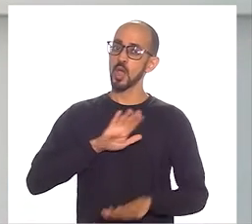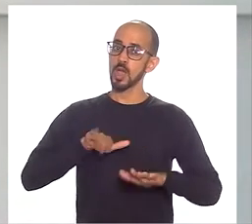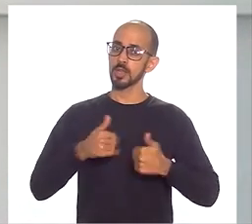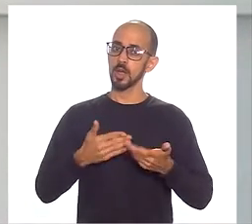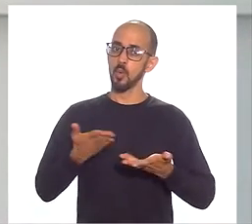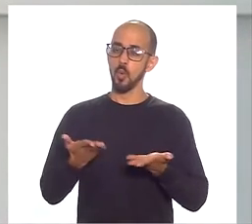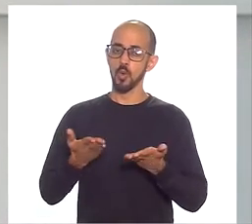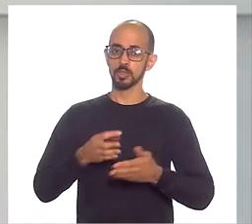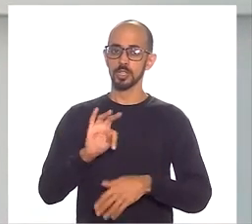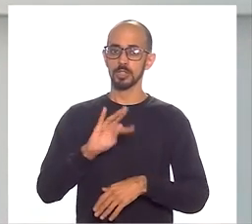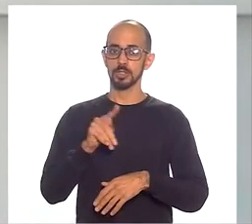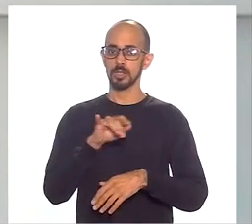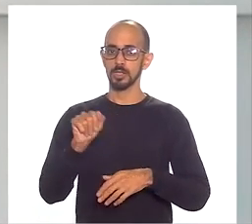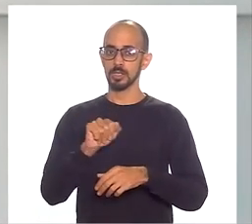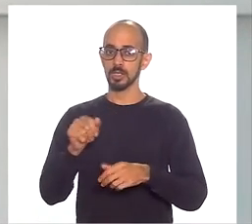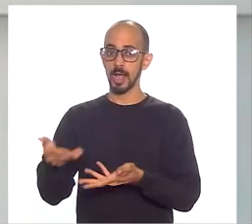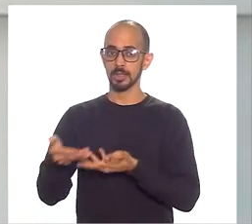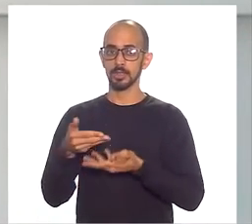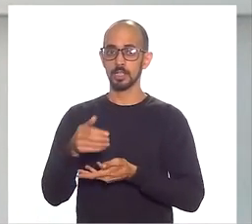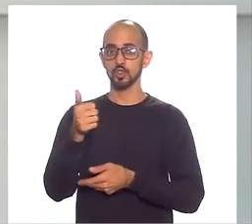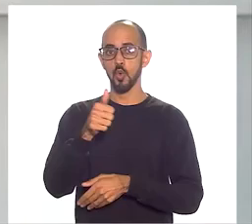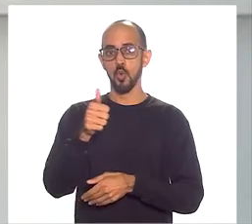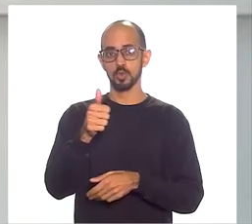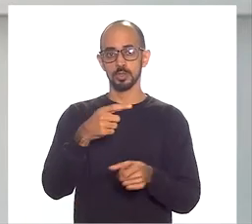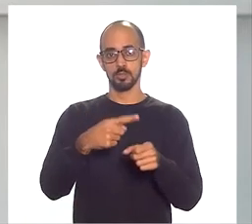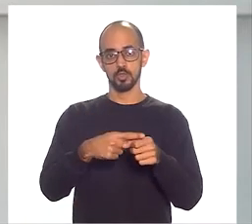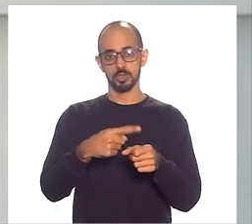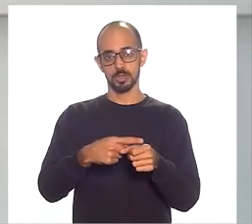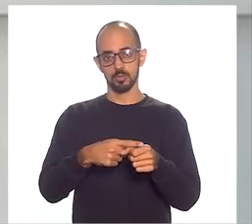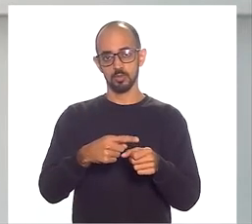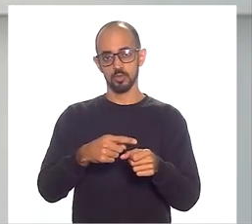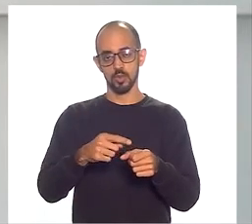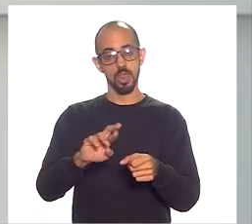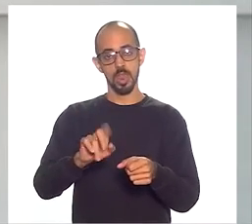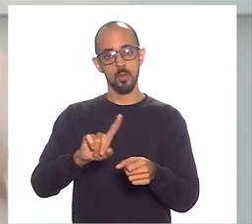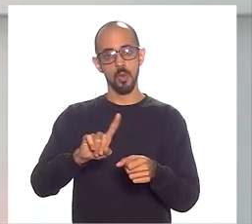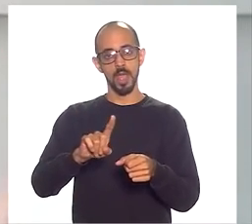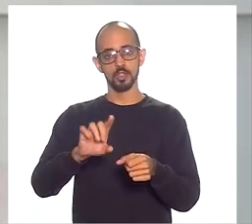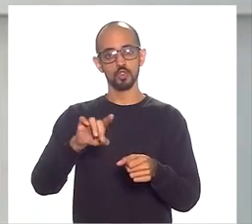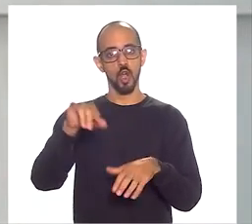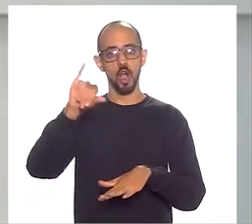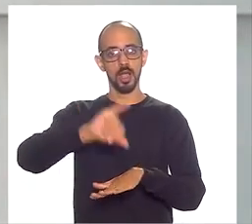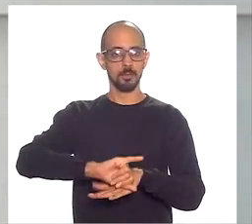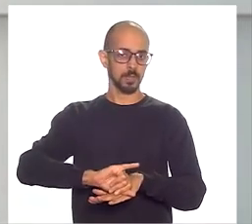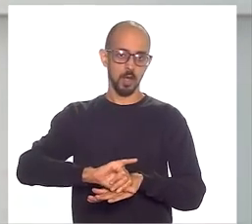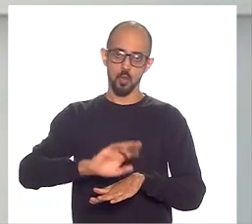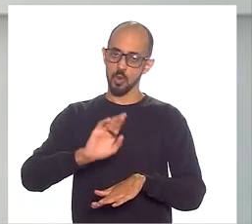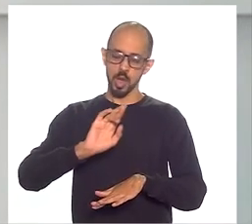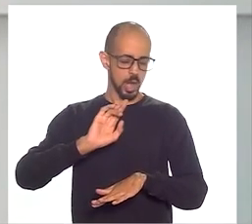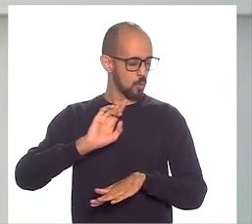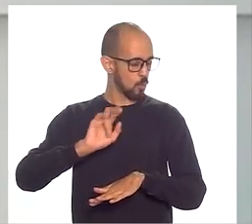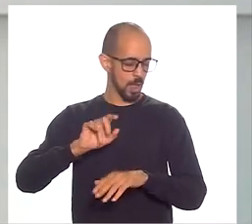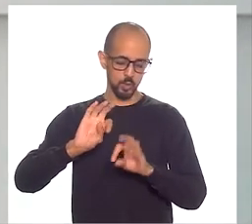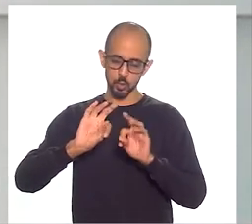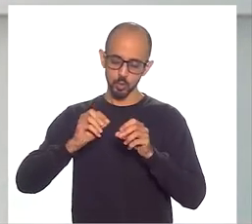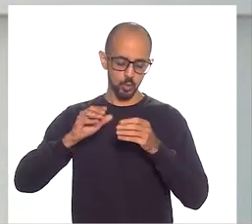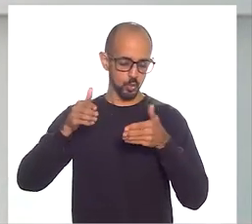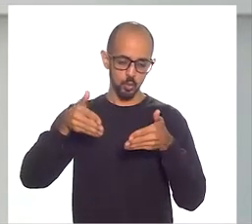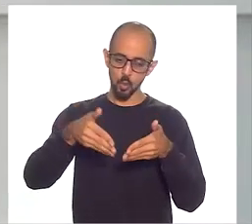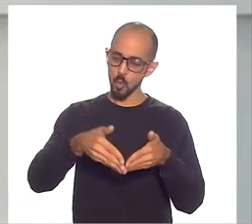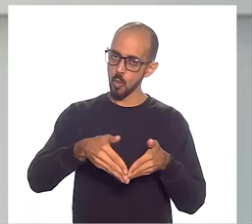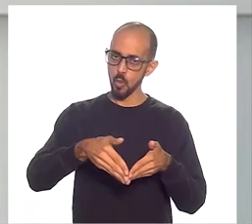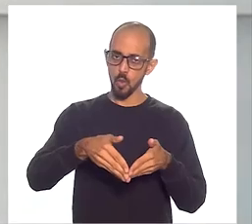Hoje, a Trilha Empreendedora atende 11 municípios diferentes. Então, ela não é centralizada, ela não está concentrada, ela